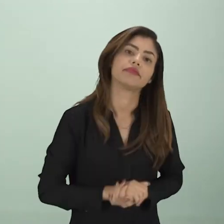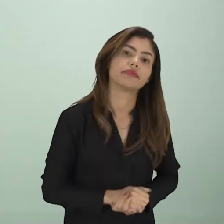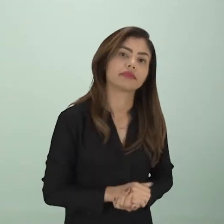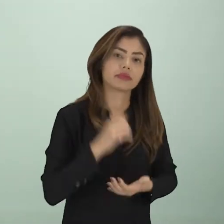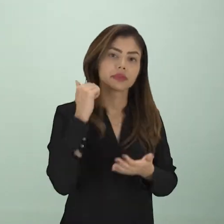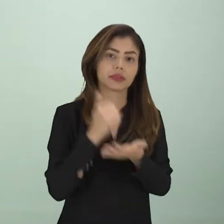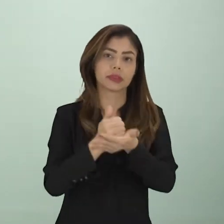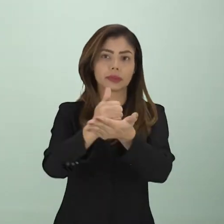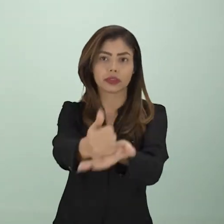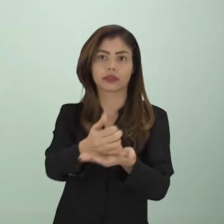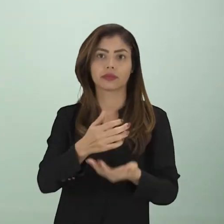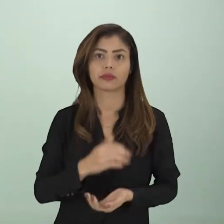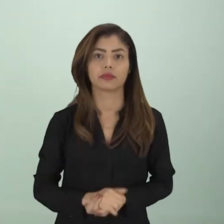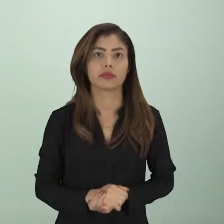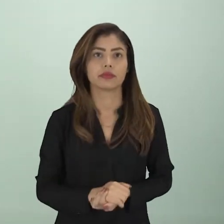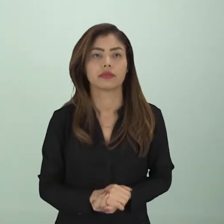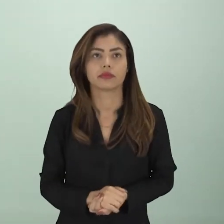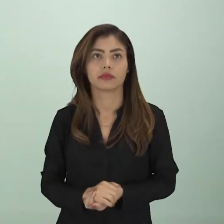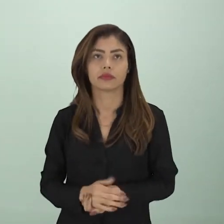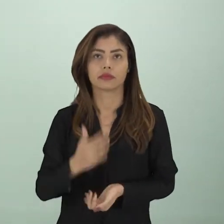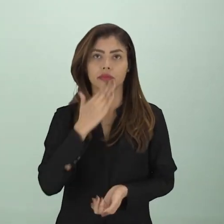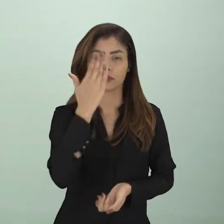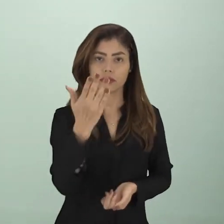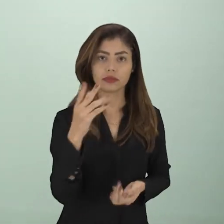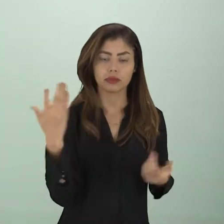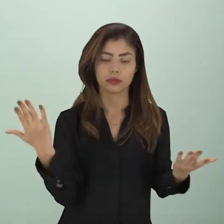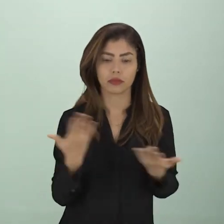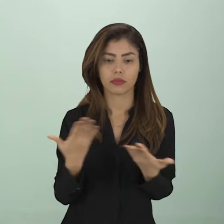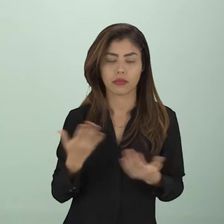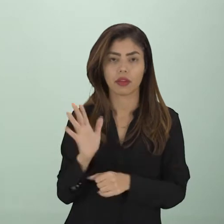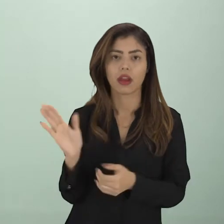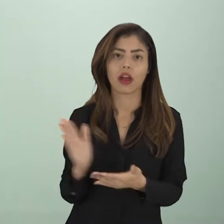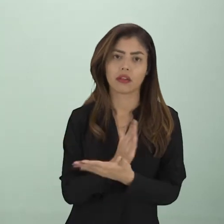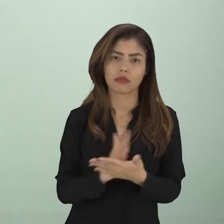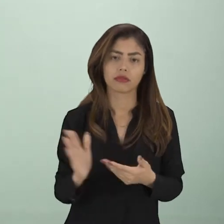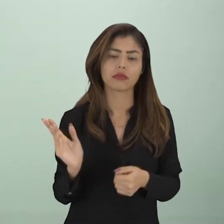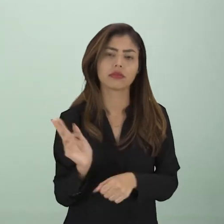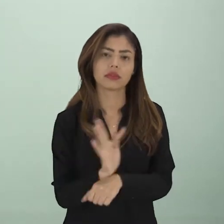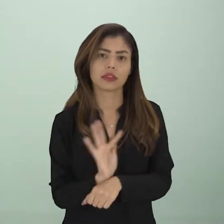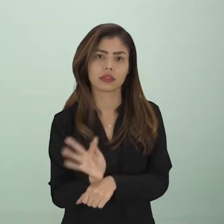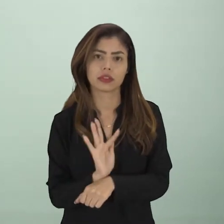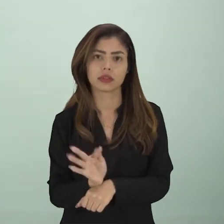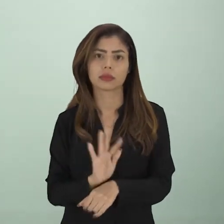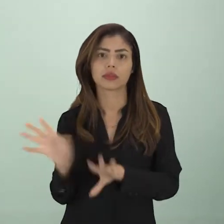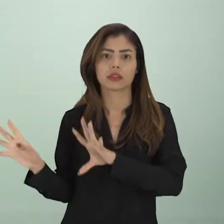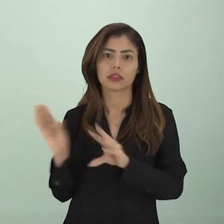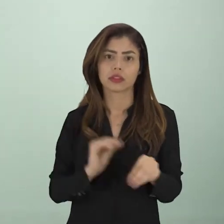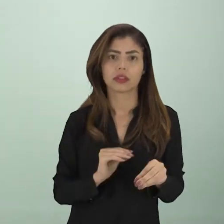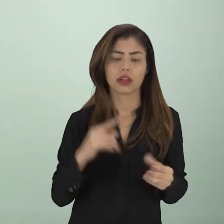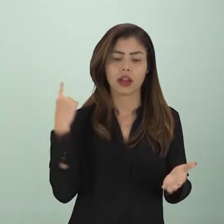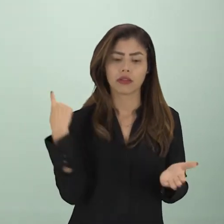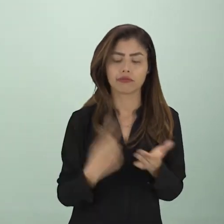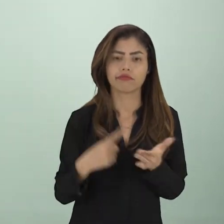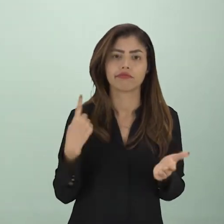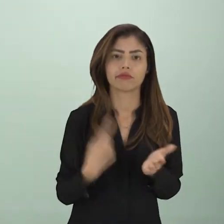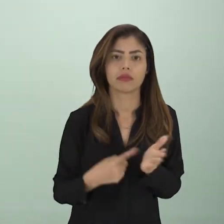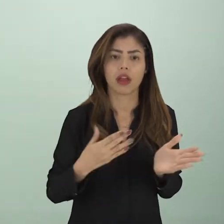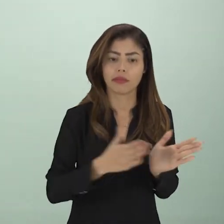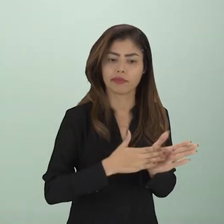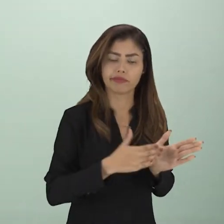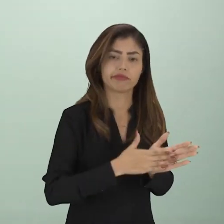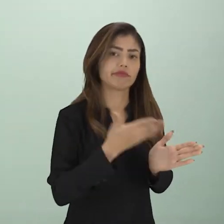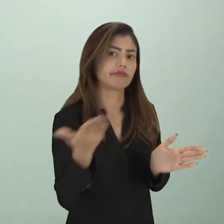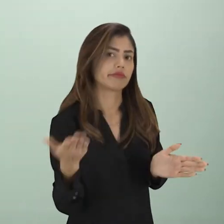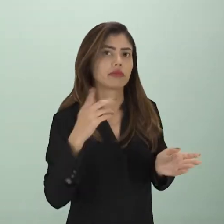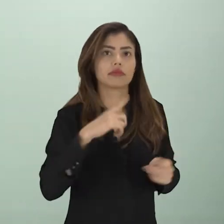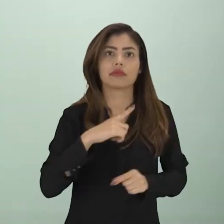apoiando, certo? E mais adiante, gente, a gente vai falar sobre alguns filmes que dão essa comprovação, né, de